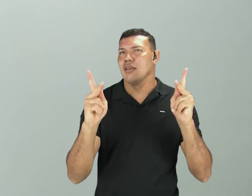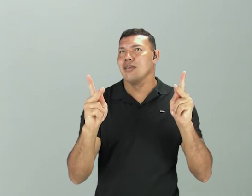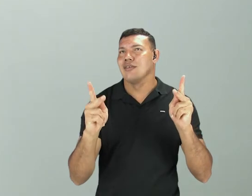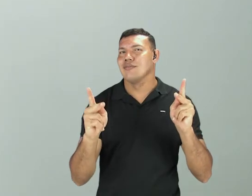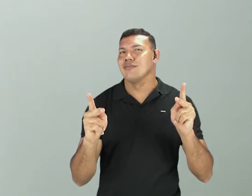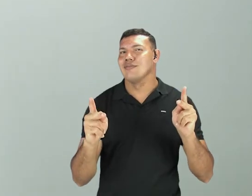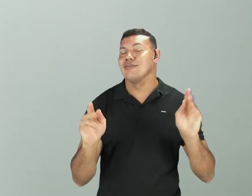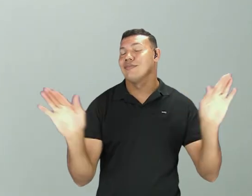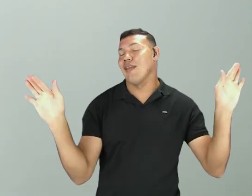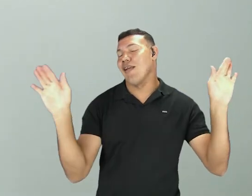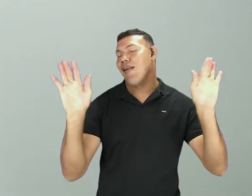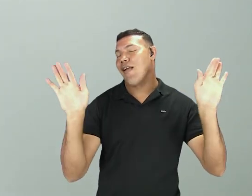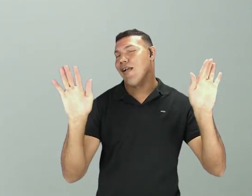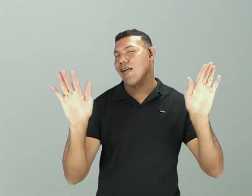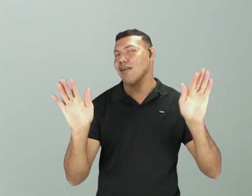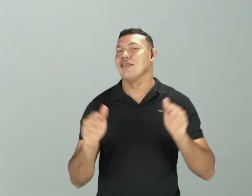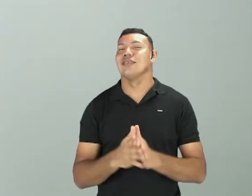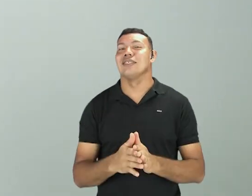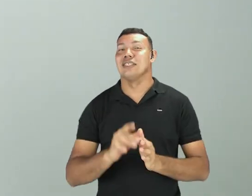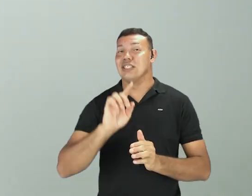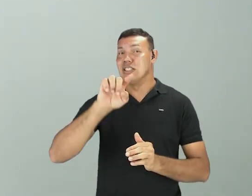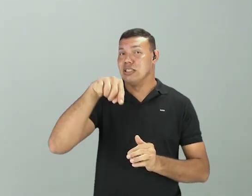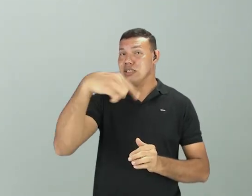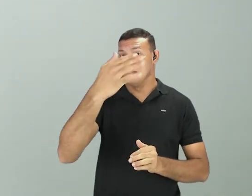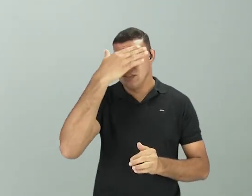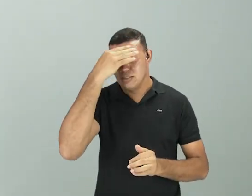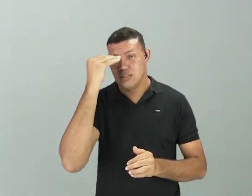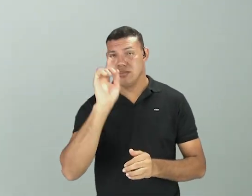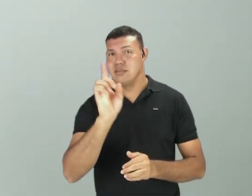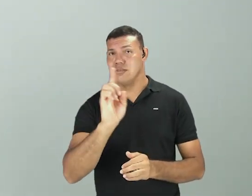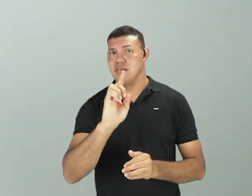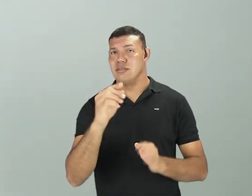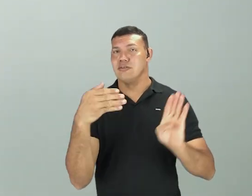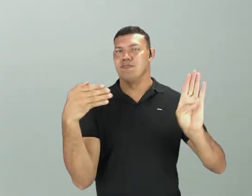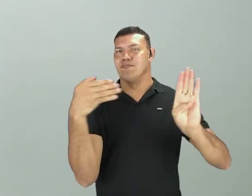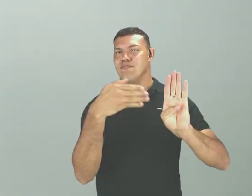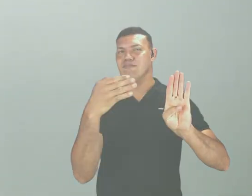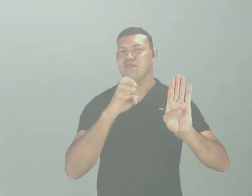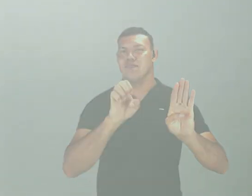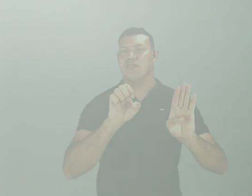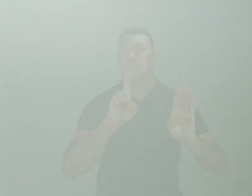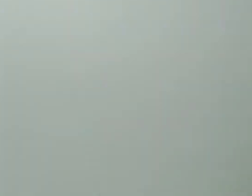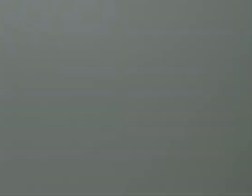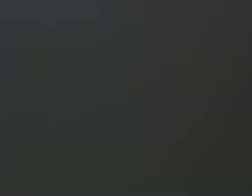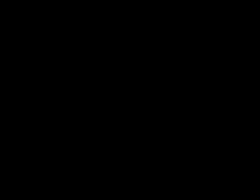até a nossa próxima aula e não esqueçam de acessar a plataforma Eduque.